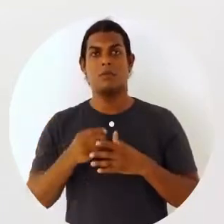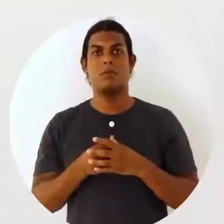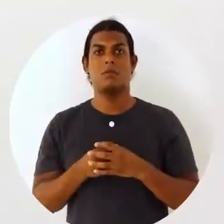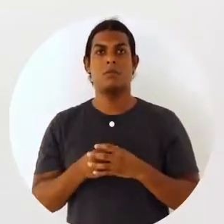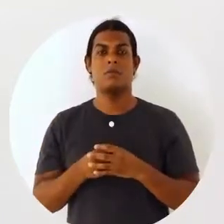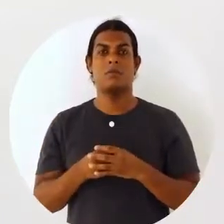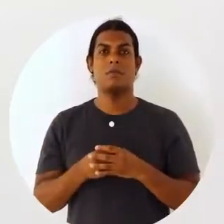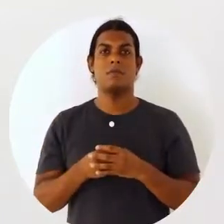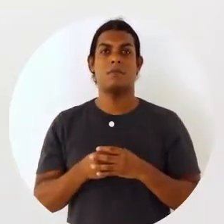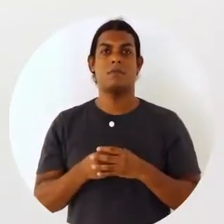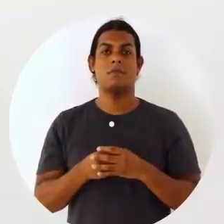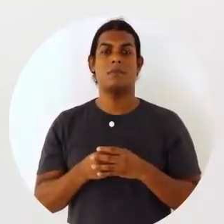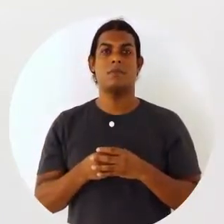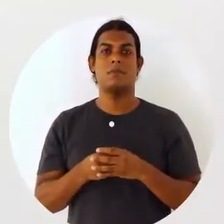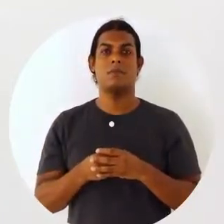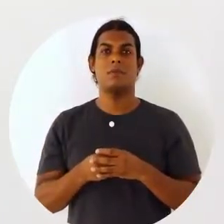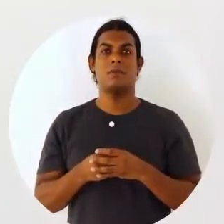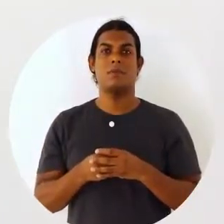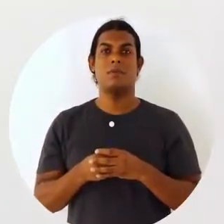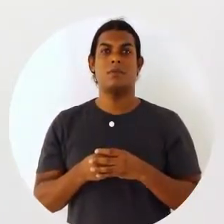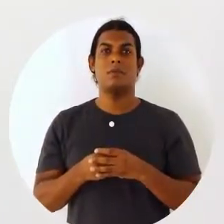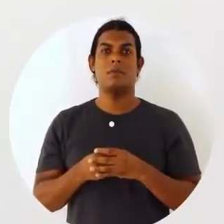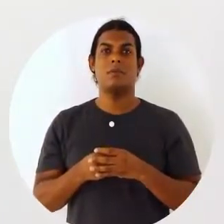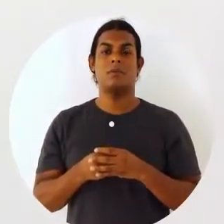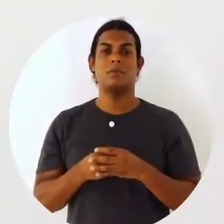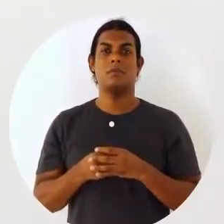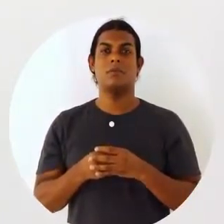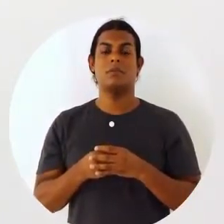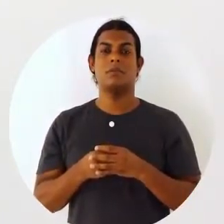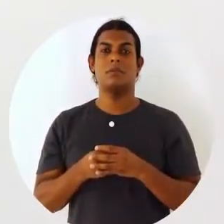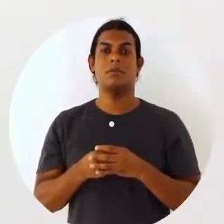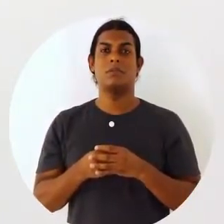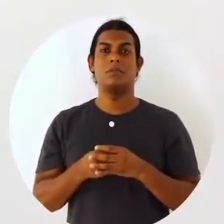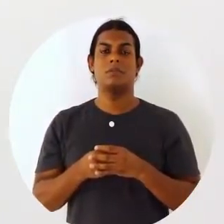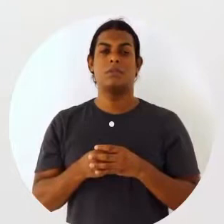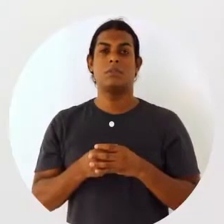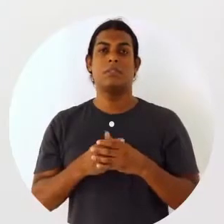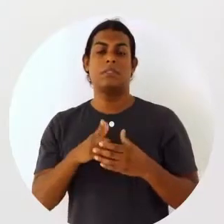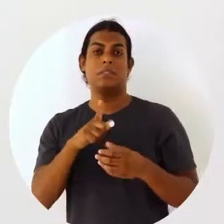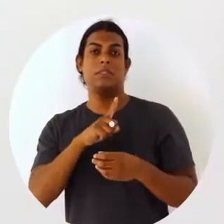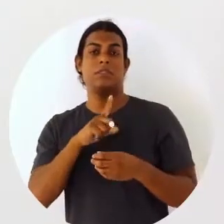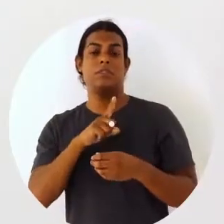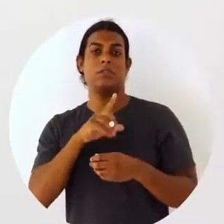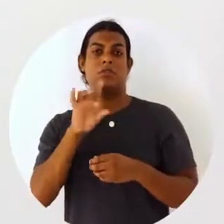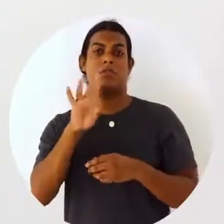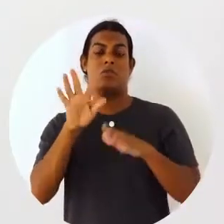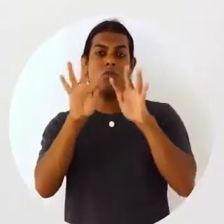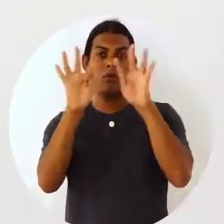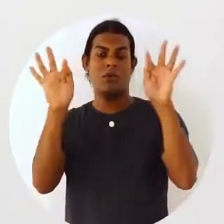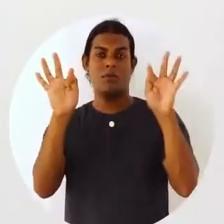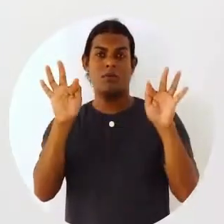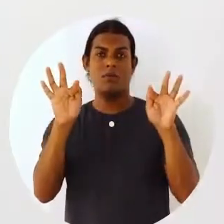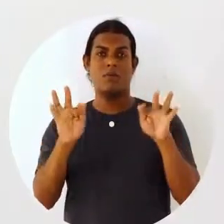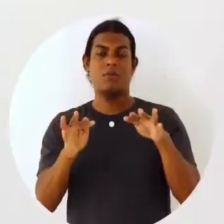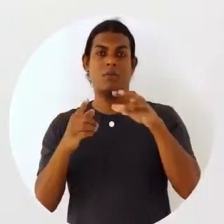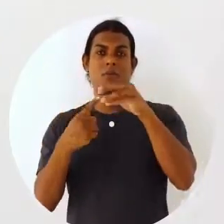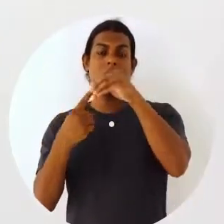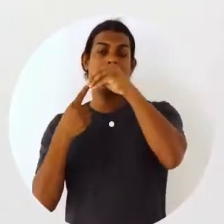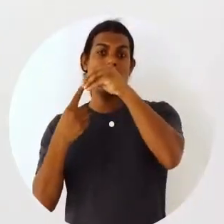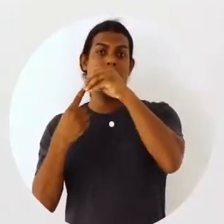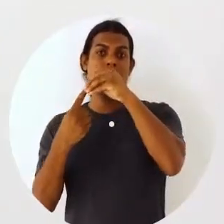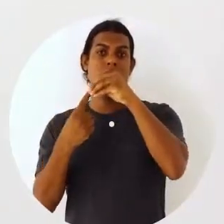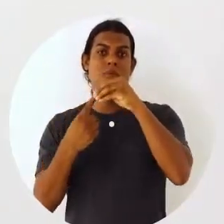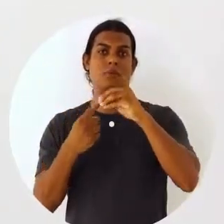tanto na escola clássica quanto em relações humanas, existia uma única maneira certa de se fazer algo. Porque acreditava-se que o